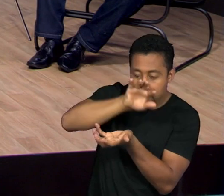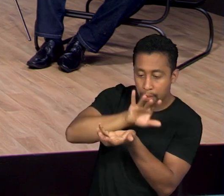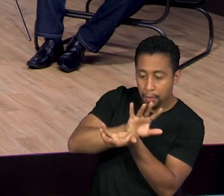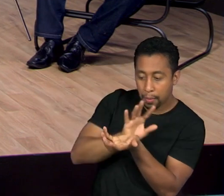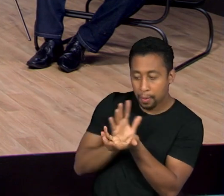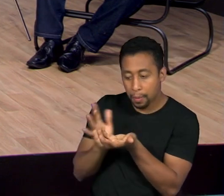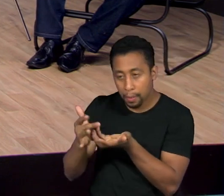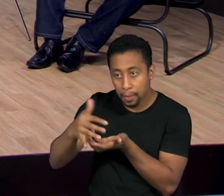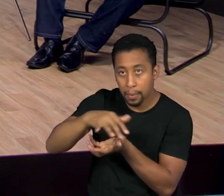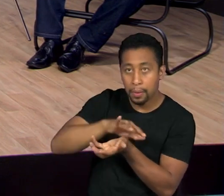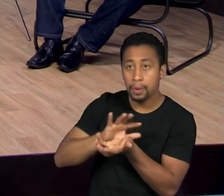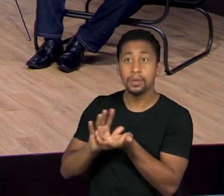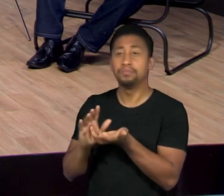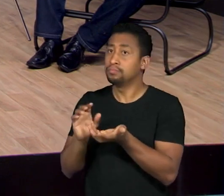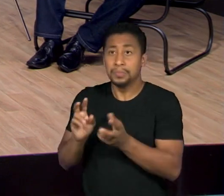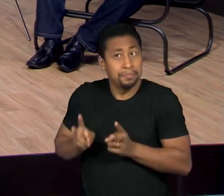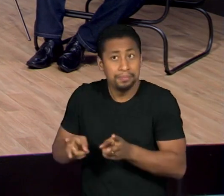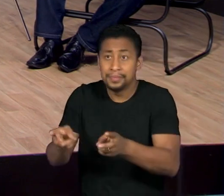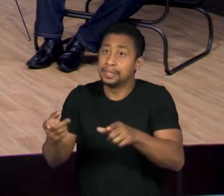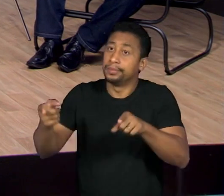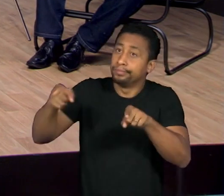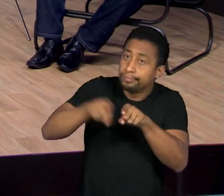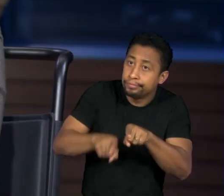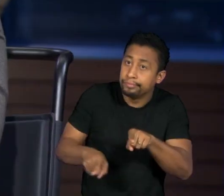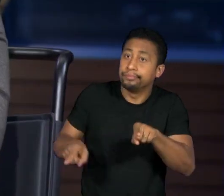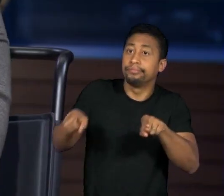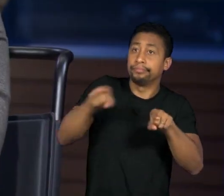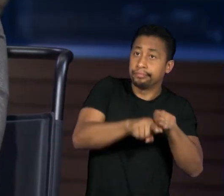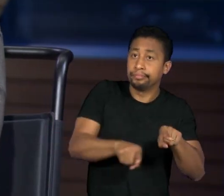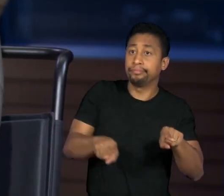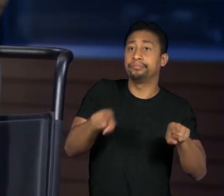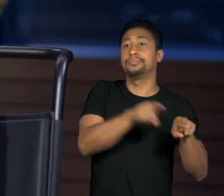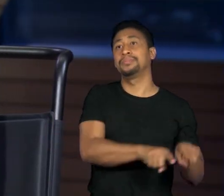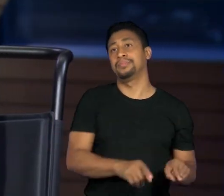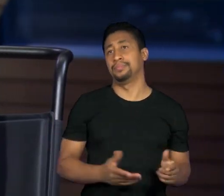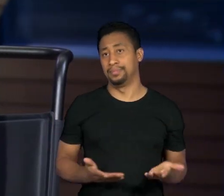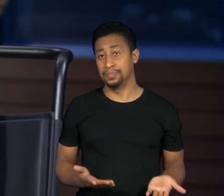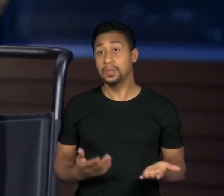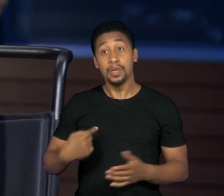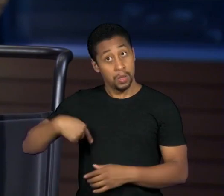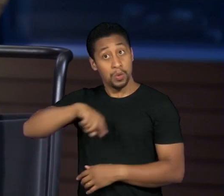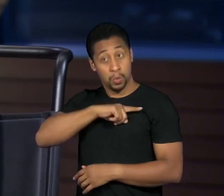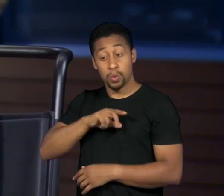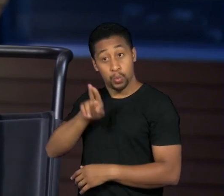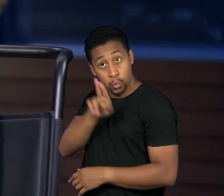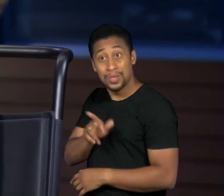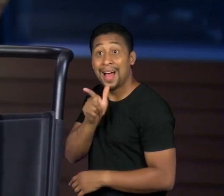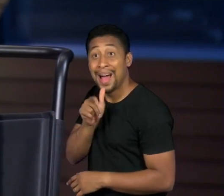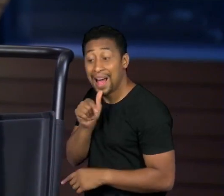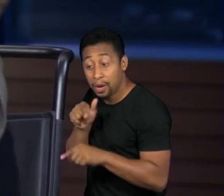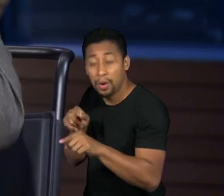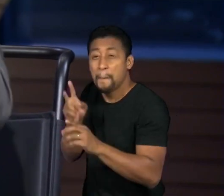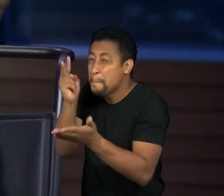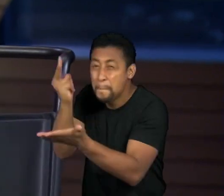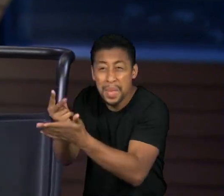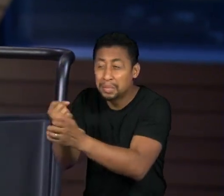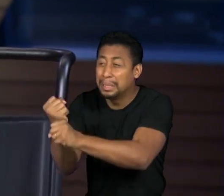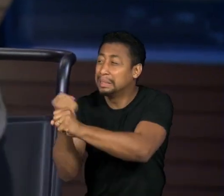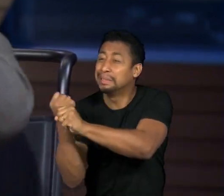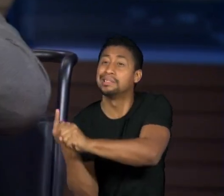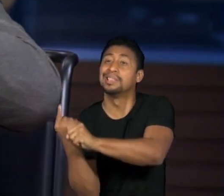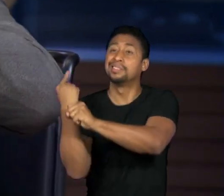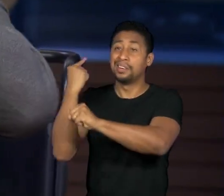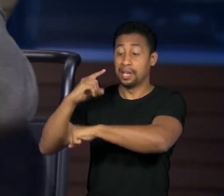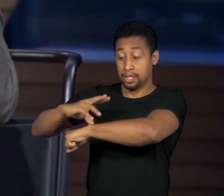Nós consumimos, em linhas gerais, nós consumimos a mesma água que os dinossauros consumiram. Mas nós não vamos deixar,